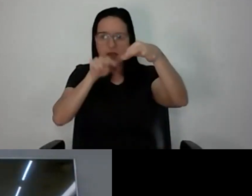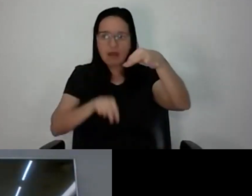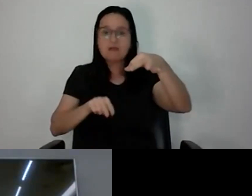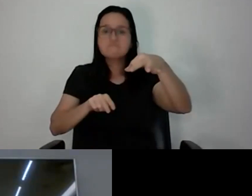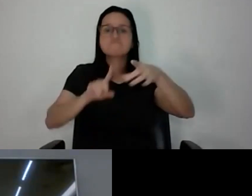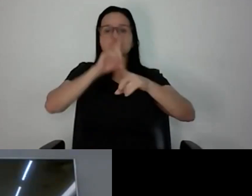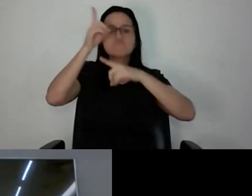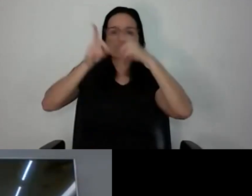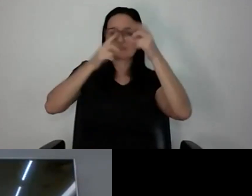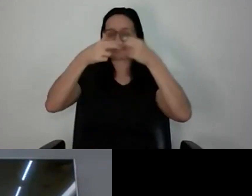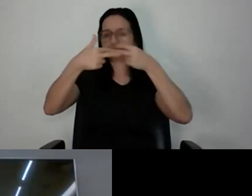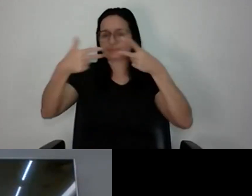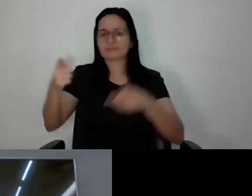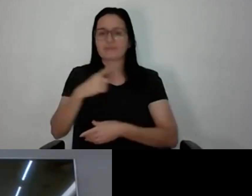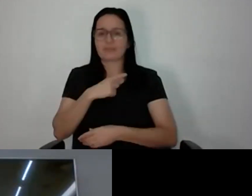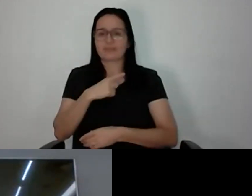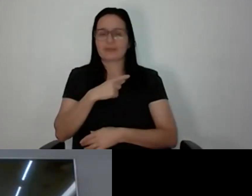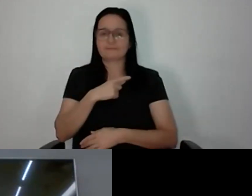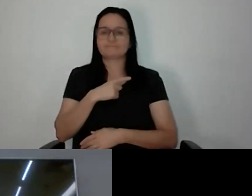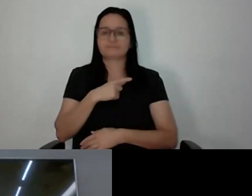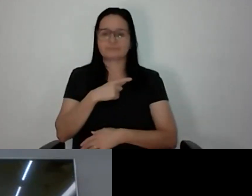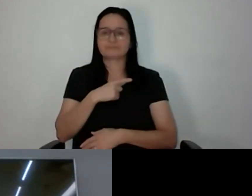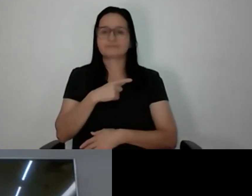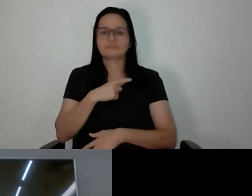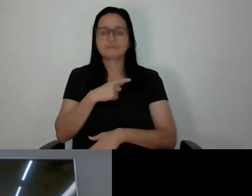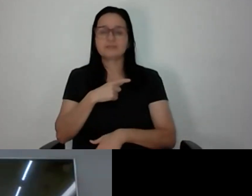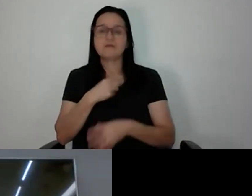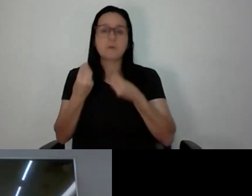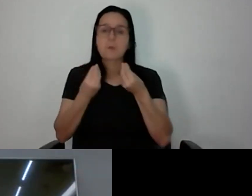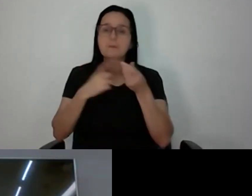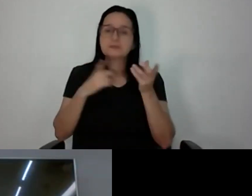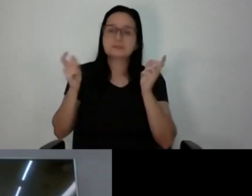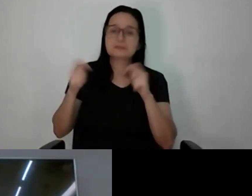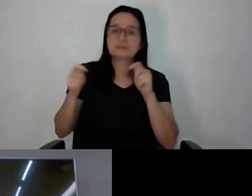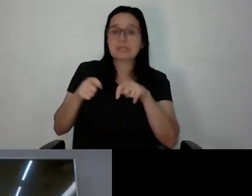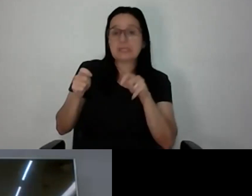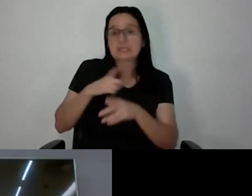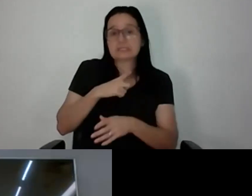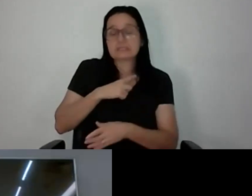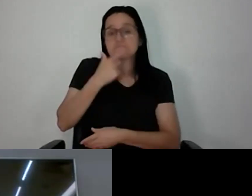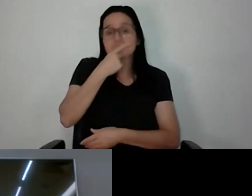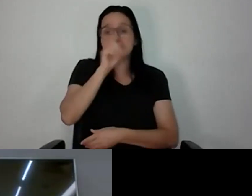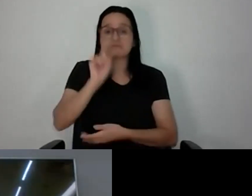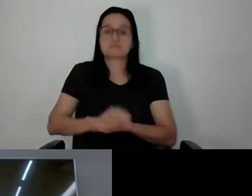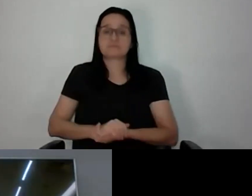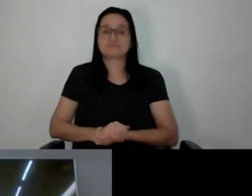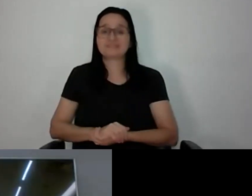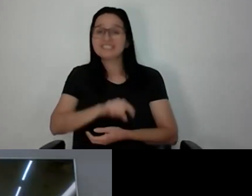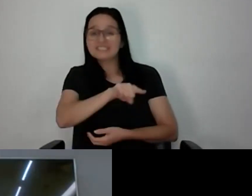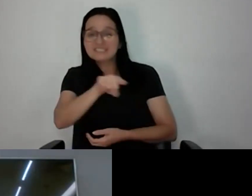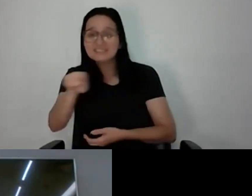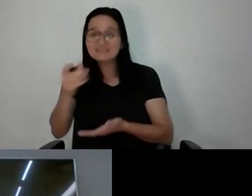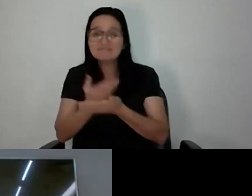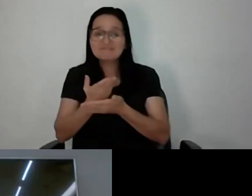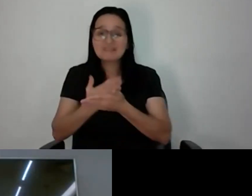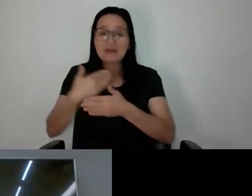você seja herdeiro, tá? Se você é herdeiro de algum dos maiores escritórios do Brasil ou empresa, não se preocupe, né? Pode até fechar a live, mas eu imagino que não seja o caso da